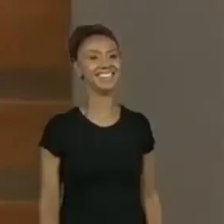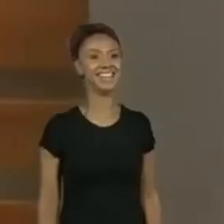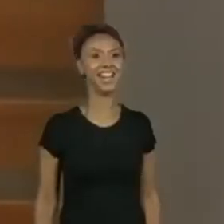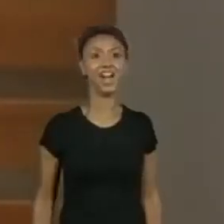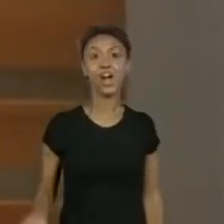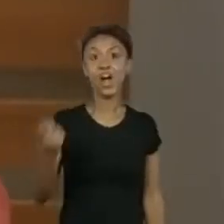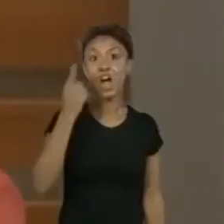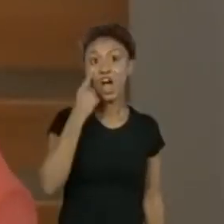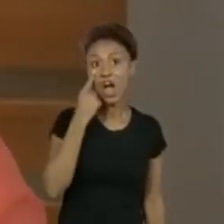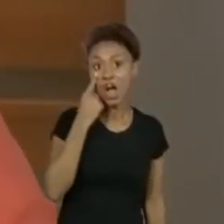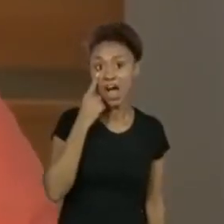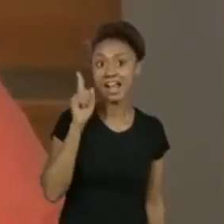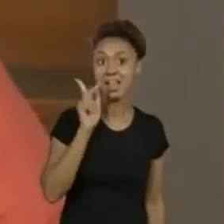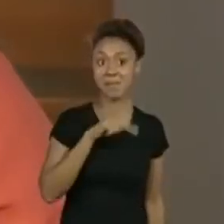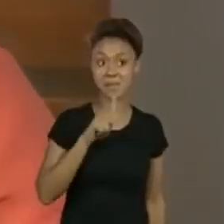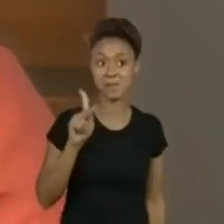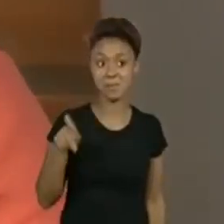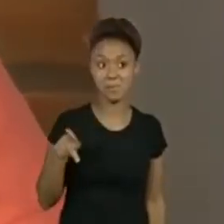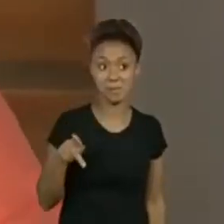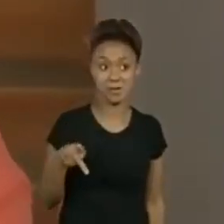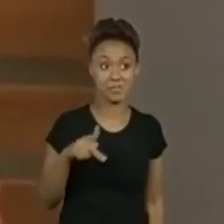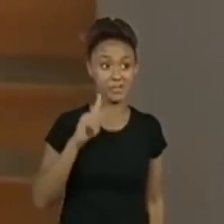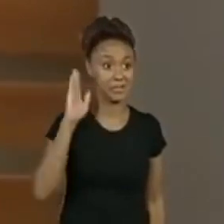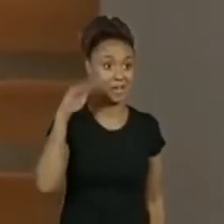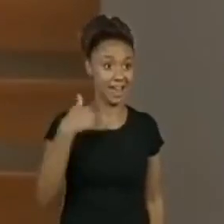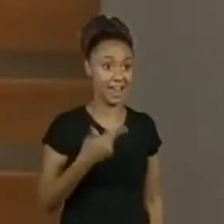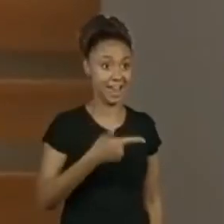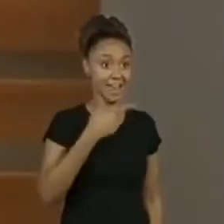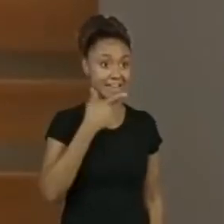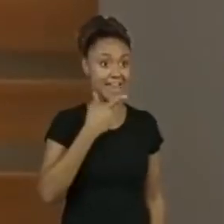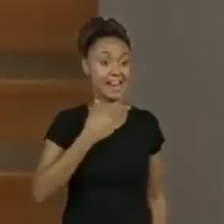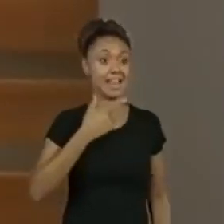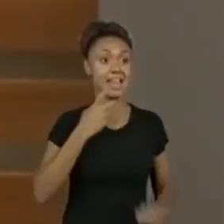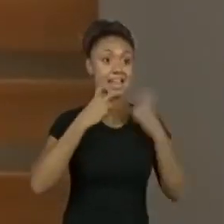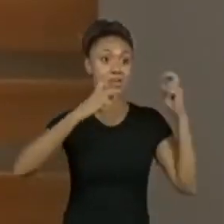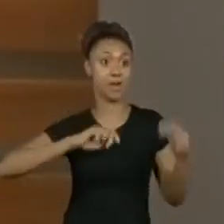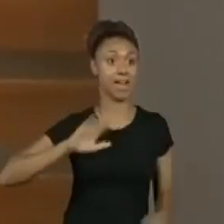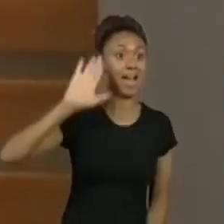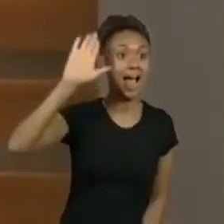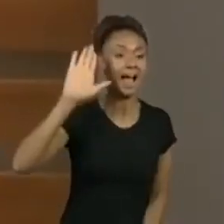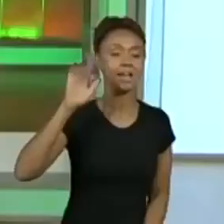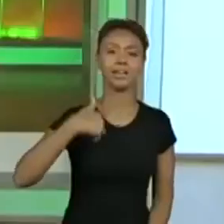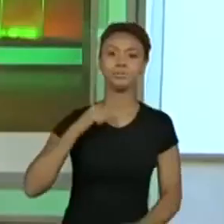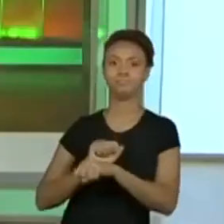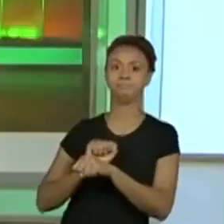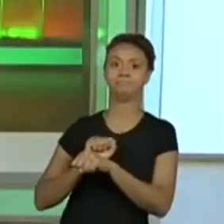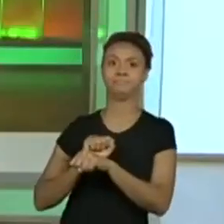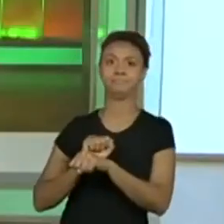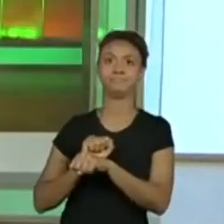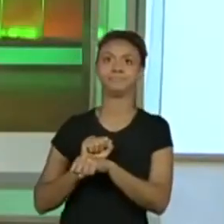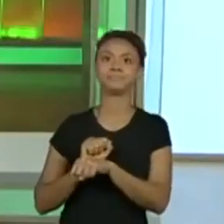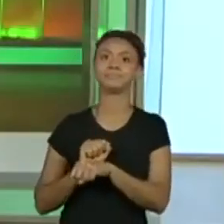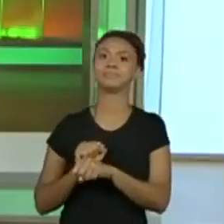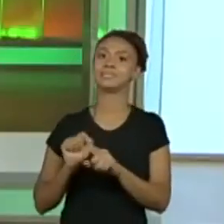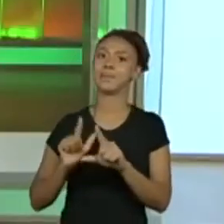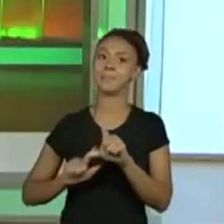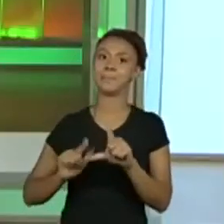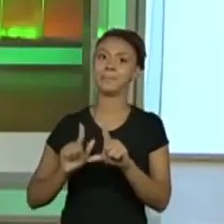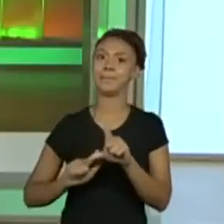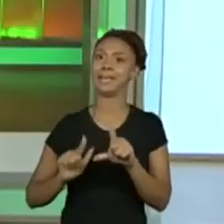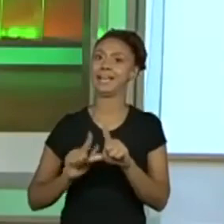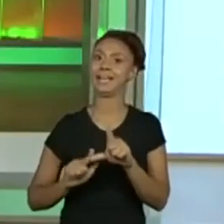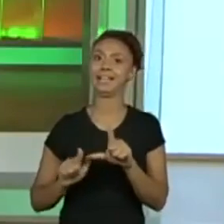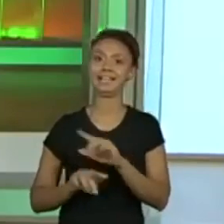Observem, a professora Kelly falou stop, eu parei. Ai, a minha letra pedagógica foi